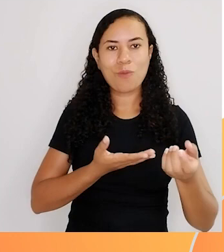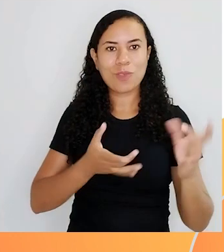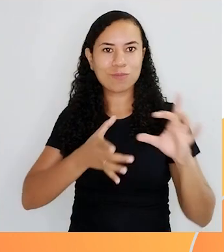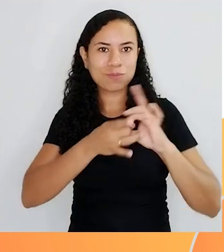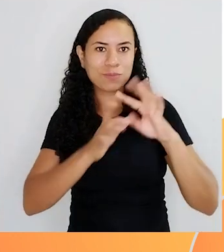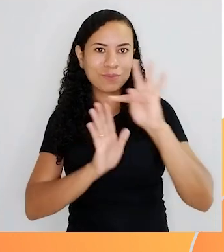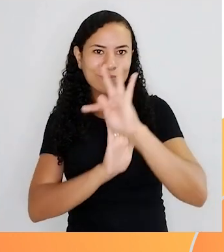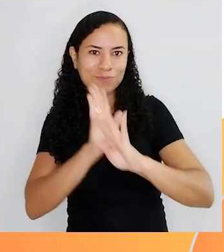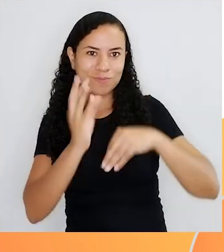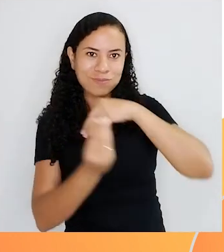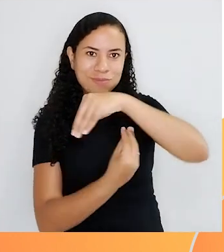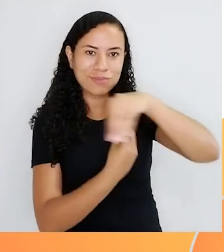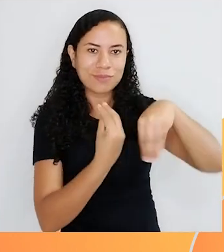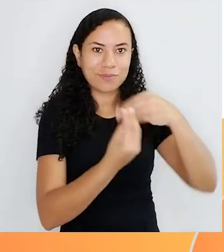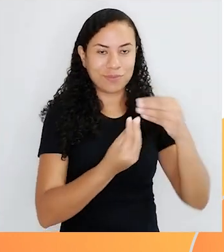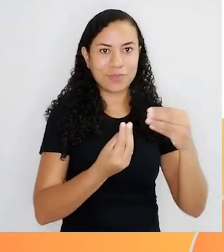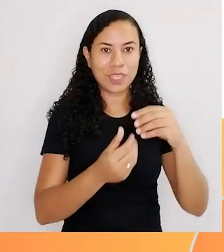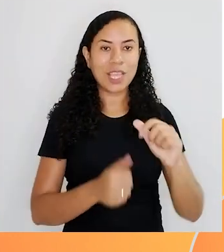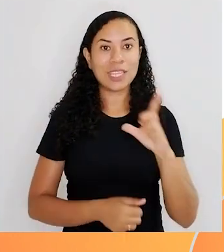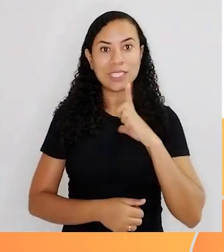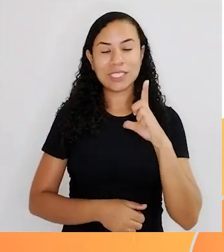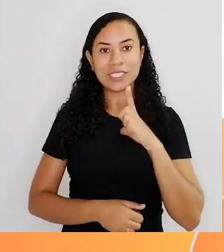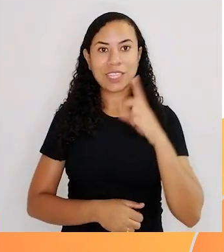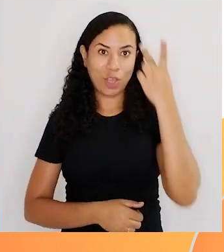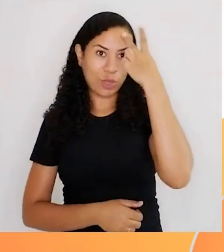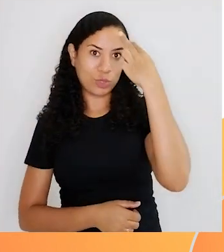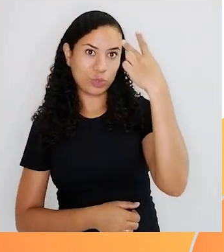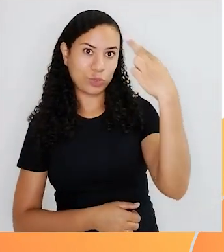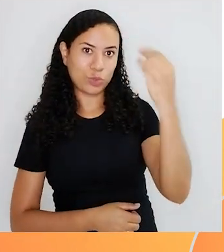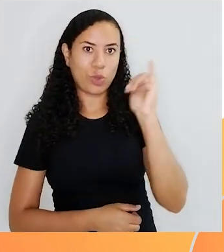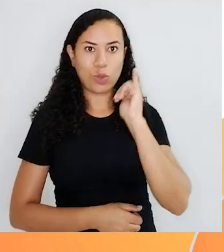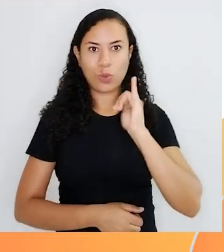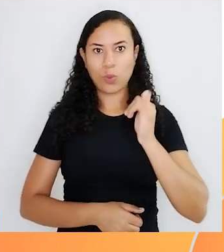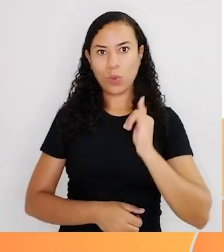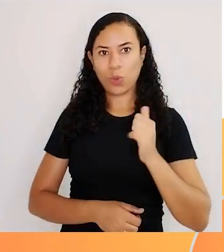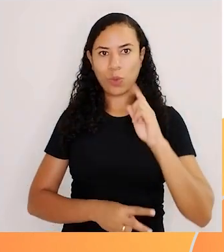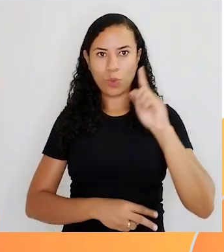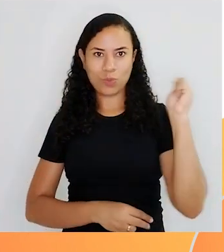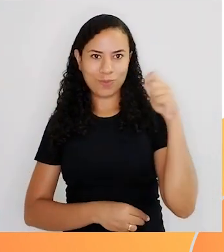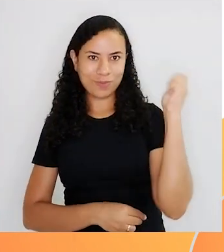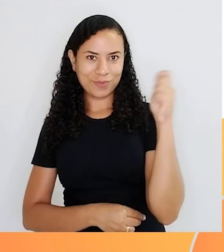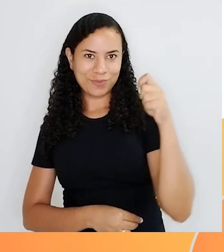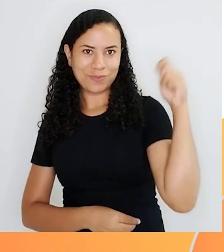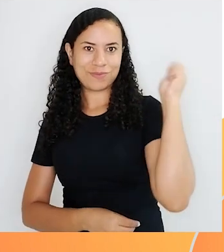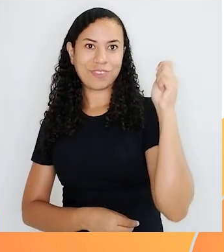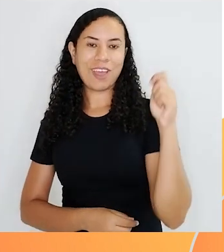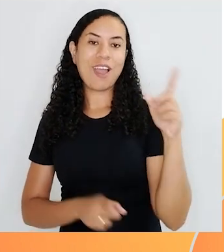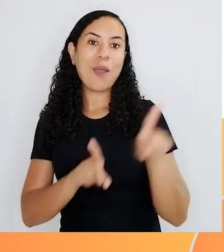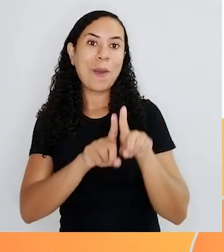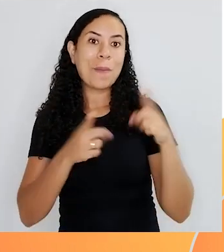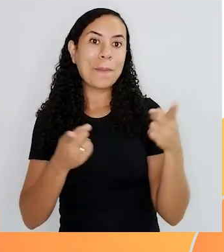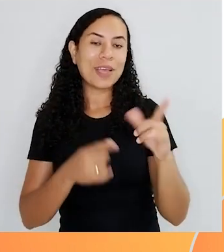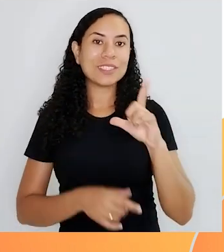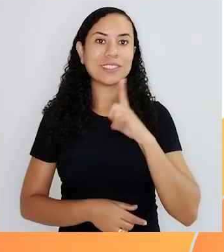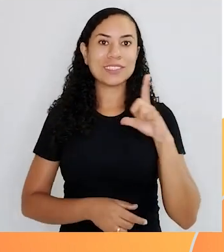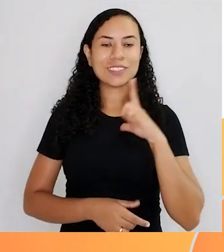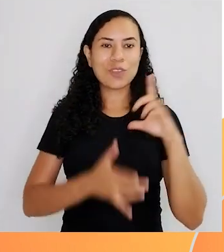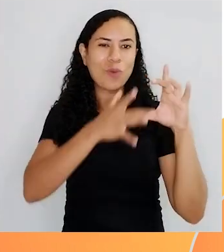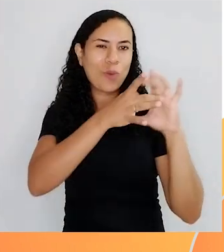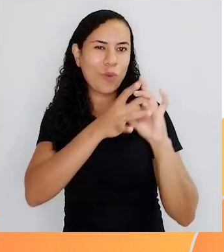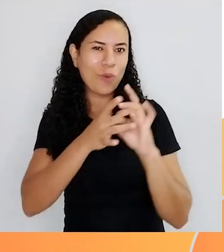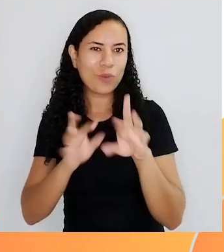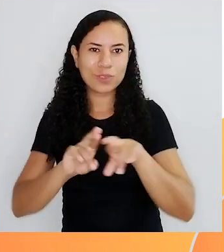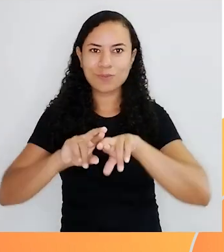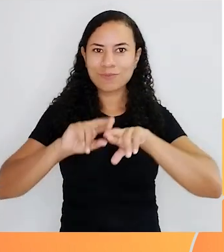fadas clássico, porém ali com uma nuance diferenciada, uma nuance mesmo dentro,